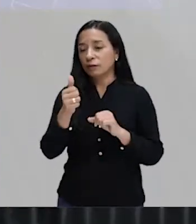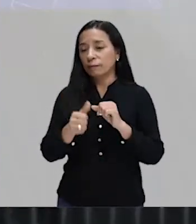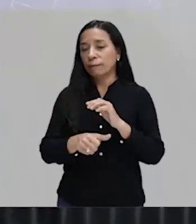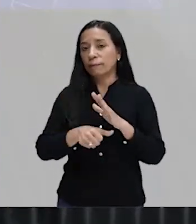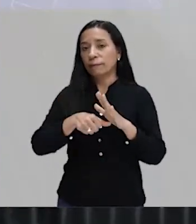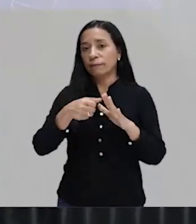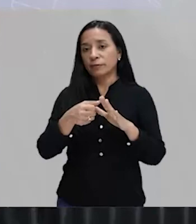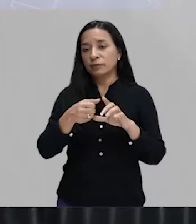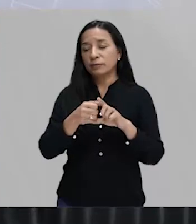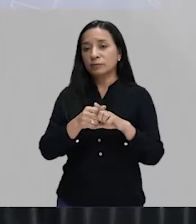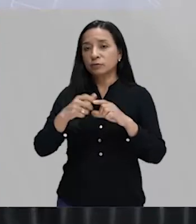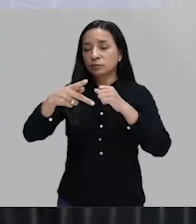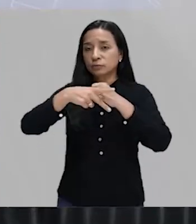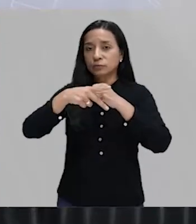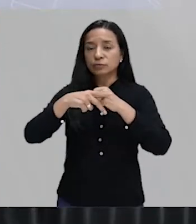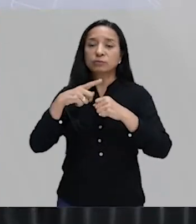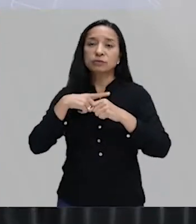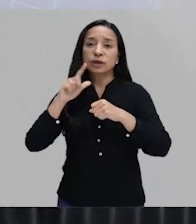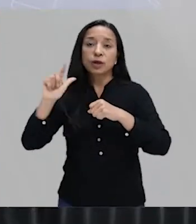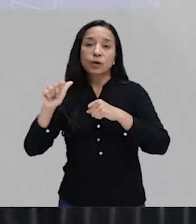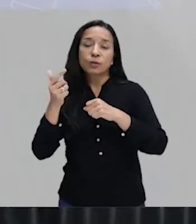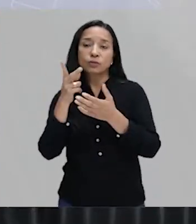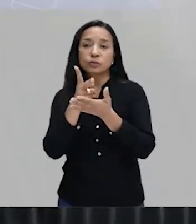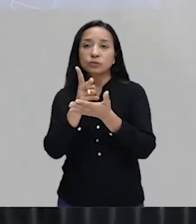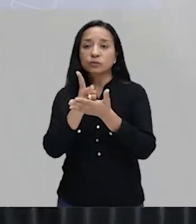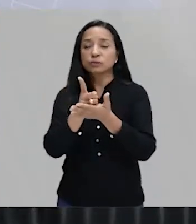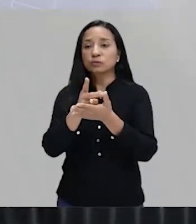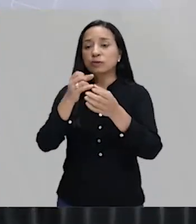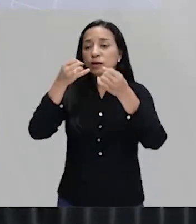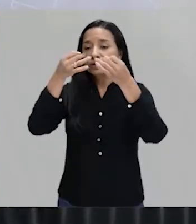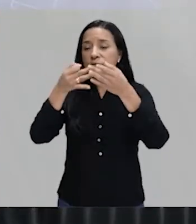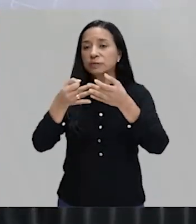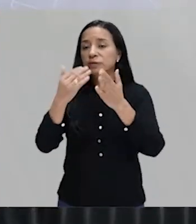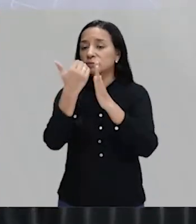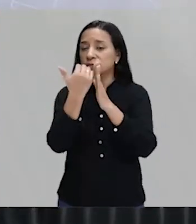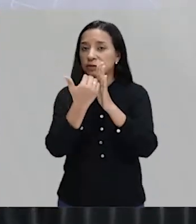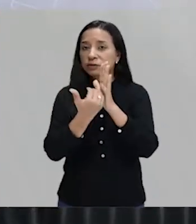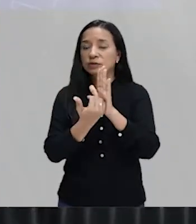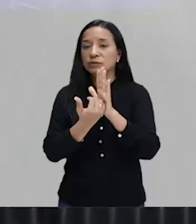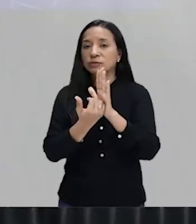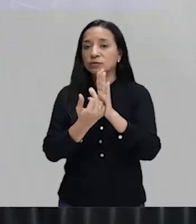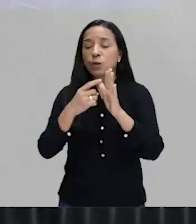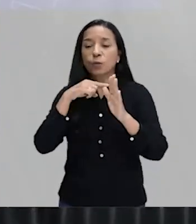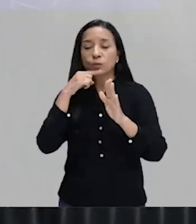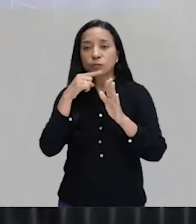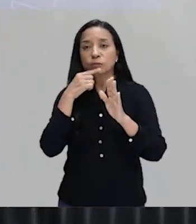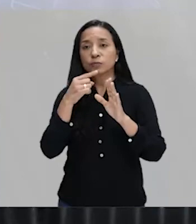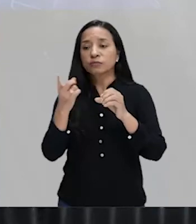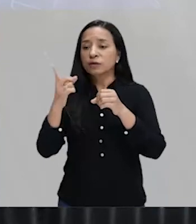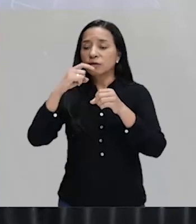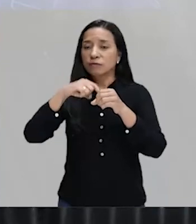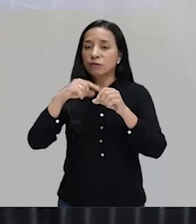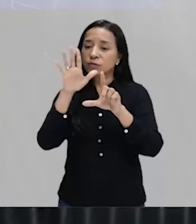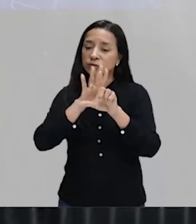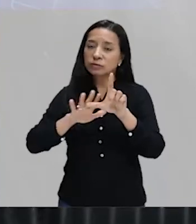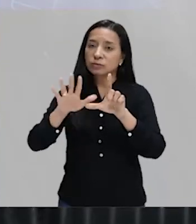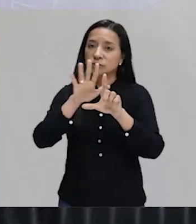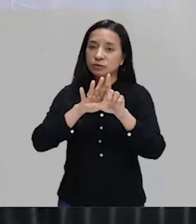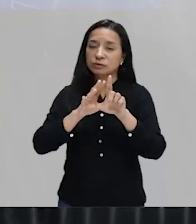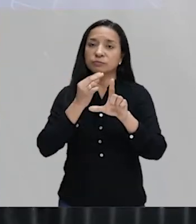sobre pronome, ainda vamos ter outra para continuar falando sobre as classificações. Qualquer dúvida, só voltar lá na